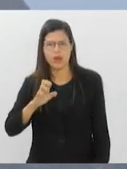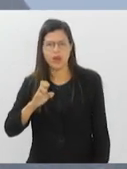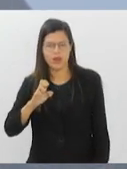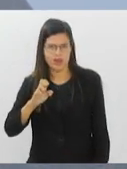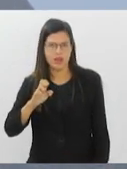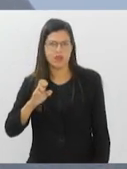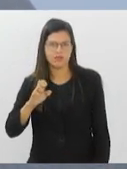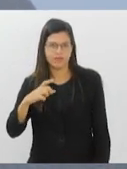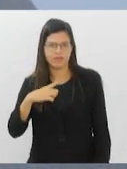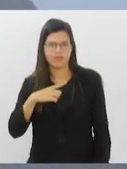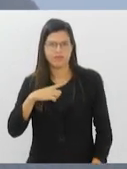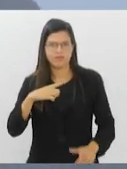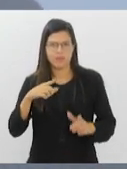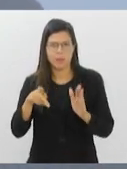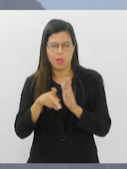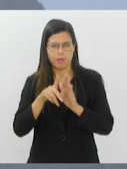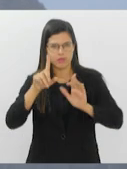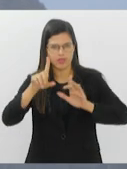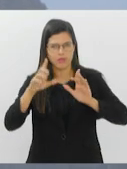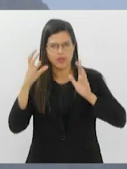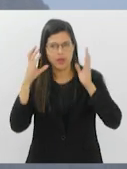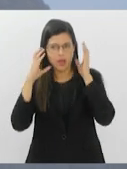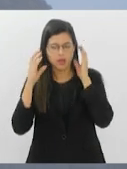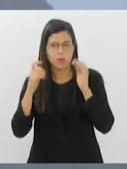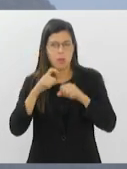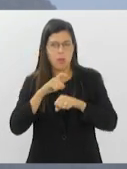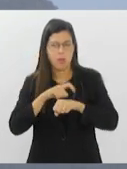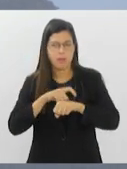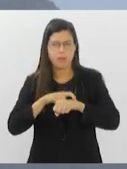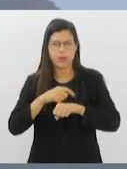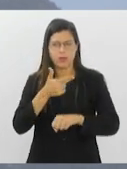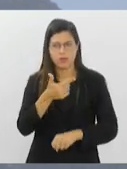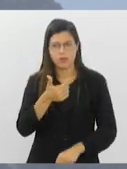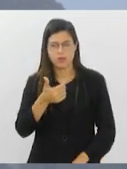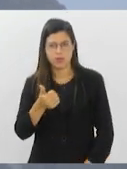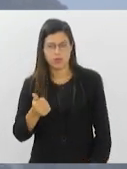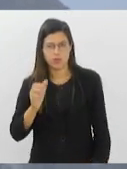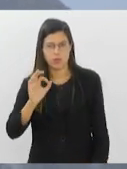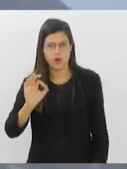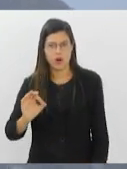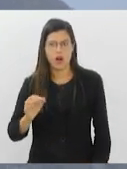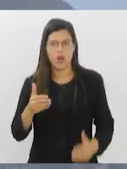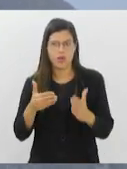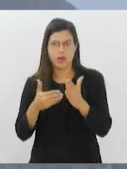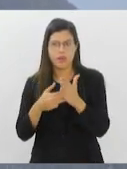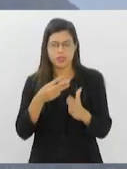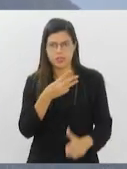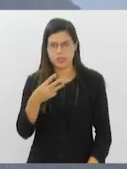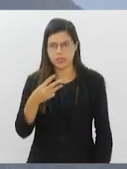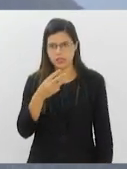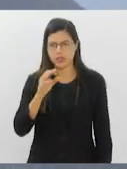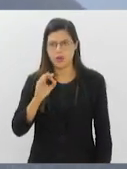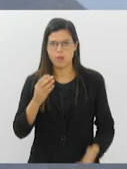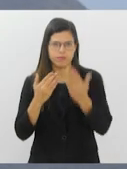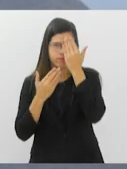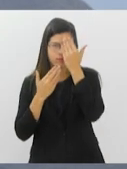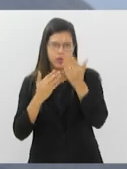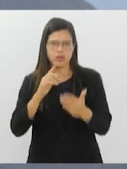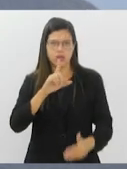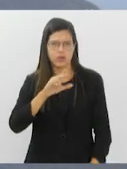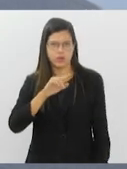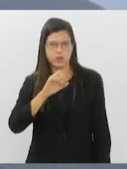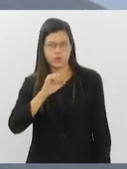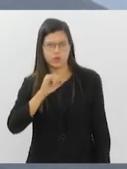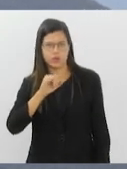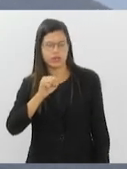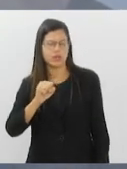momento faz 21 graus e a máxima para hoje é de 33 graus. Obrigado, Luiz Augusto, pelas imagens